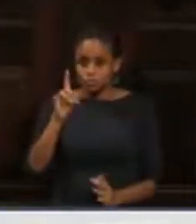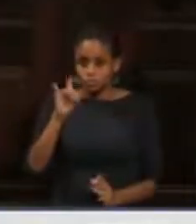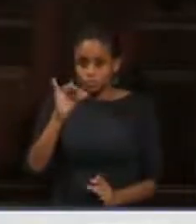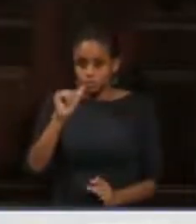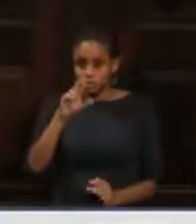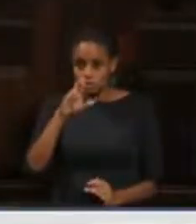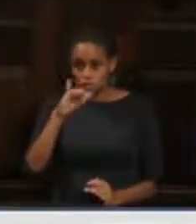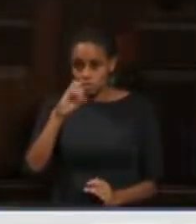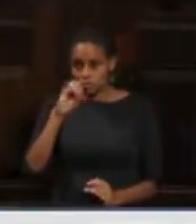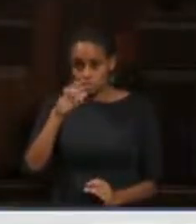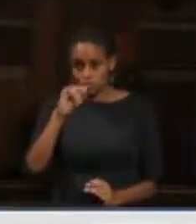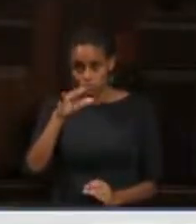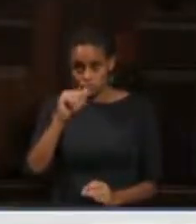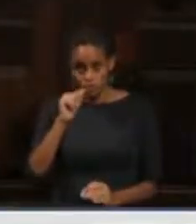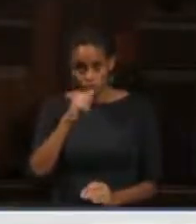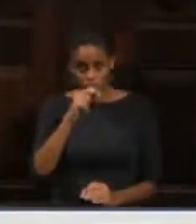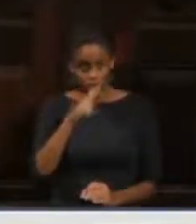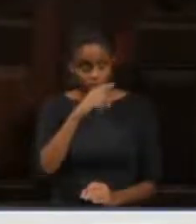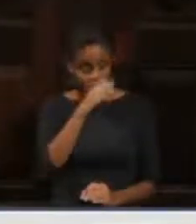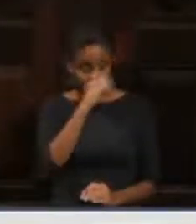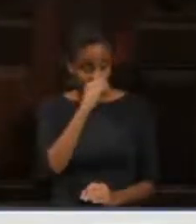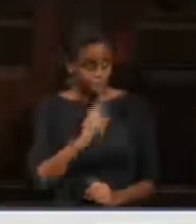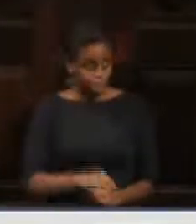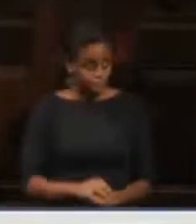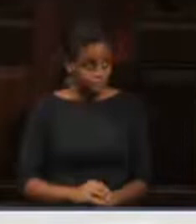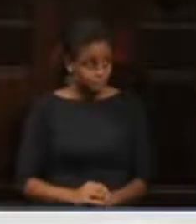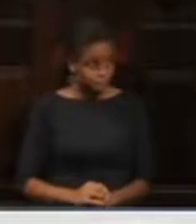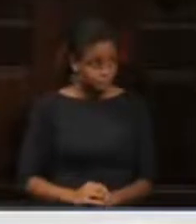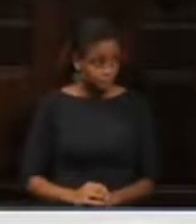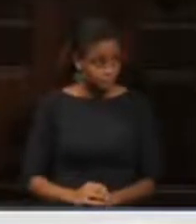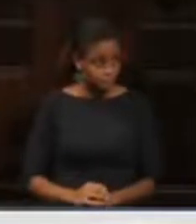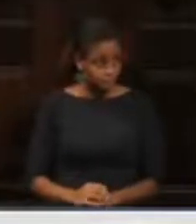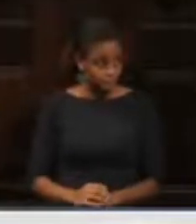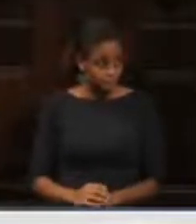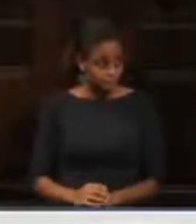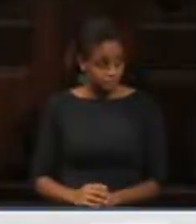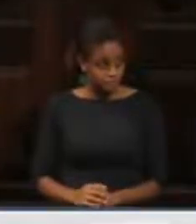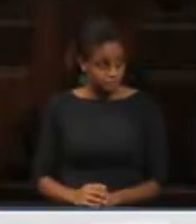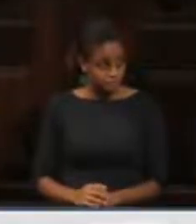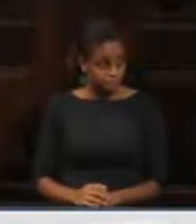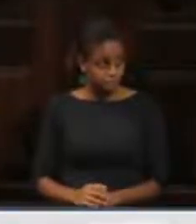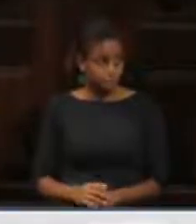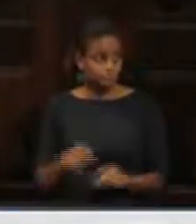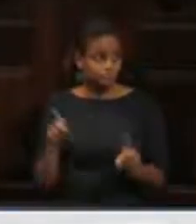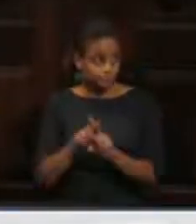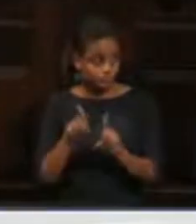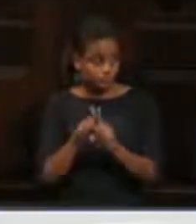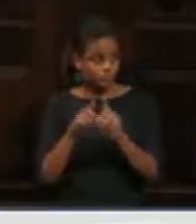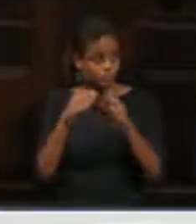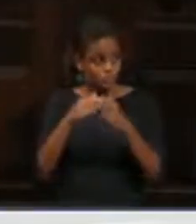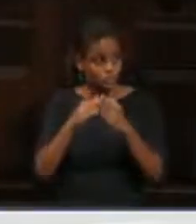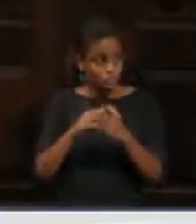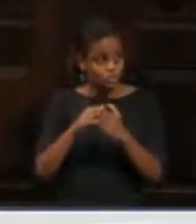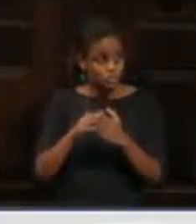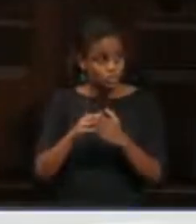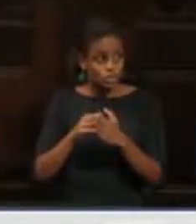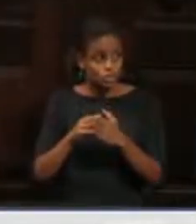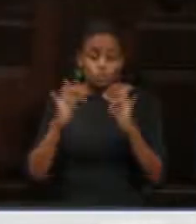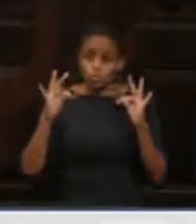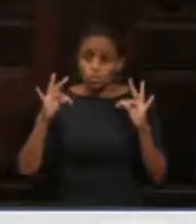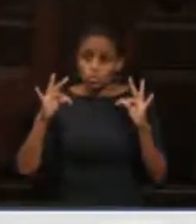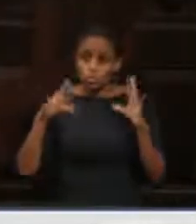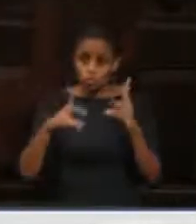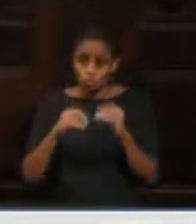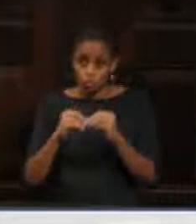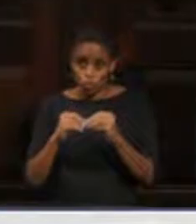pedi a cópia das notas de empenho, a cópia de todos os processos administrativos de